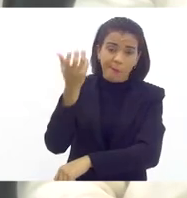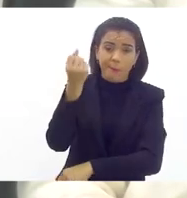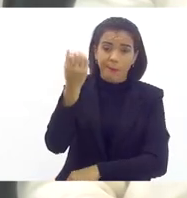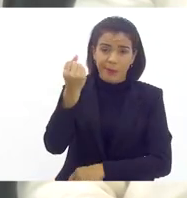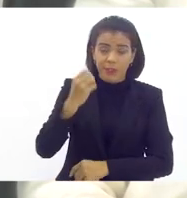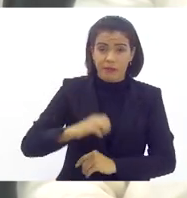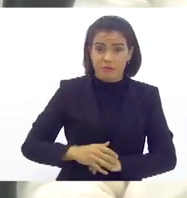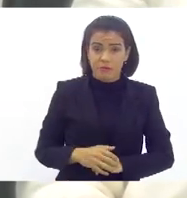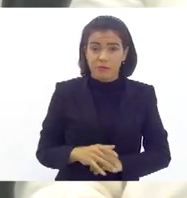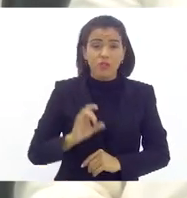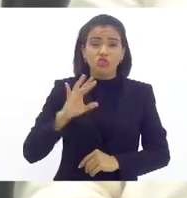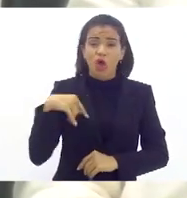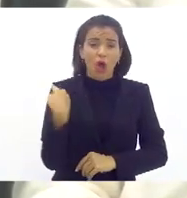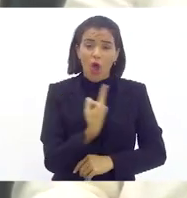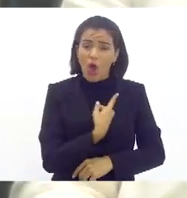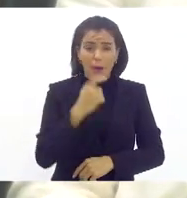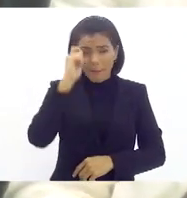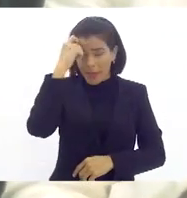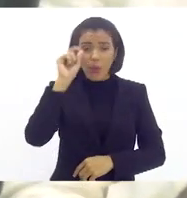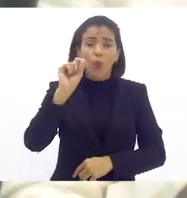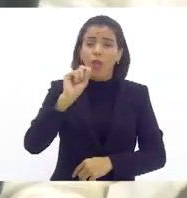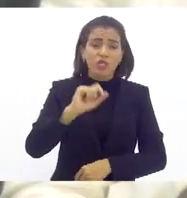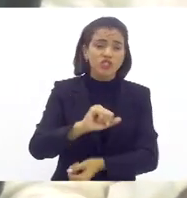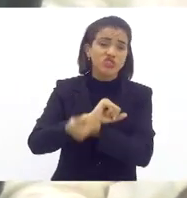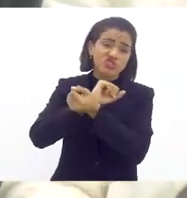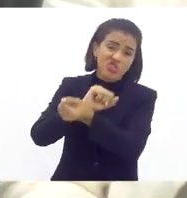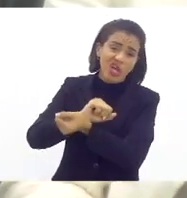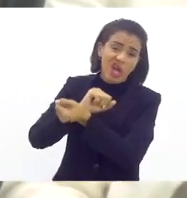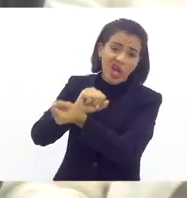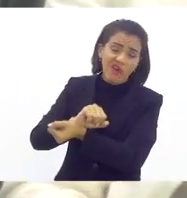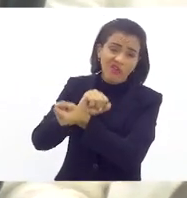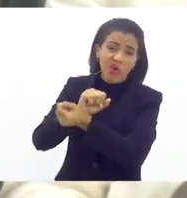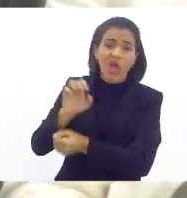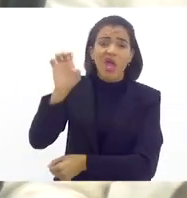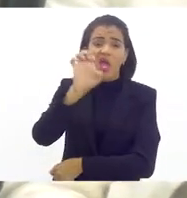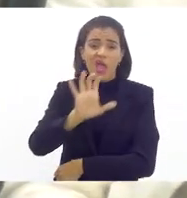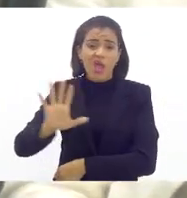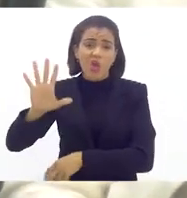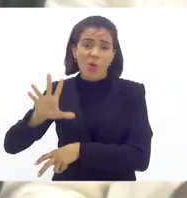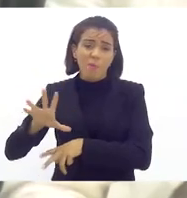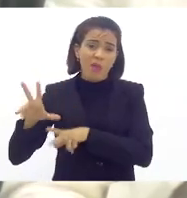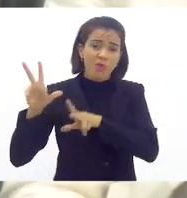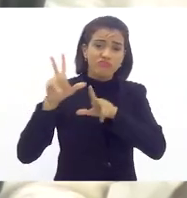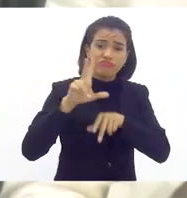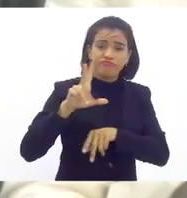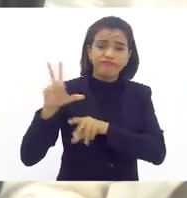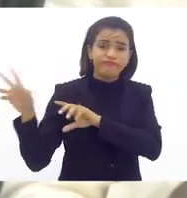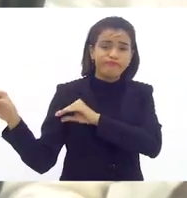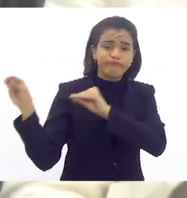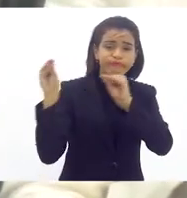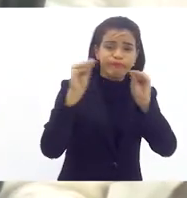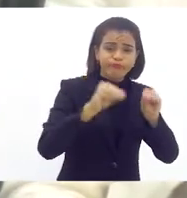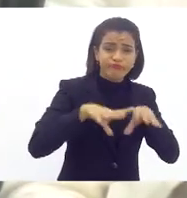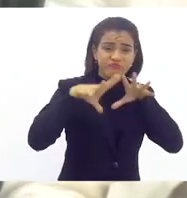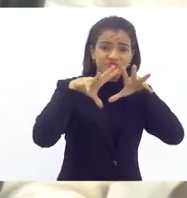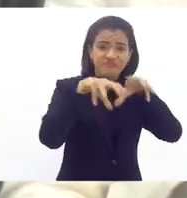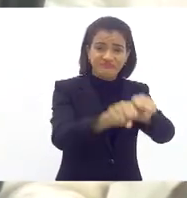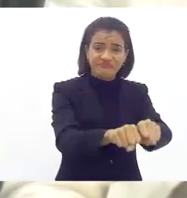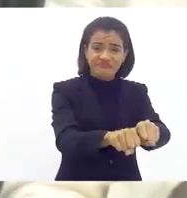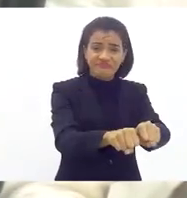aqueles que foram os escravos de europeus que vieram aqui e descobriram a gente, colonizaram,